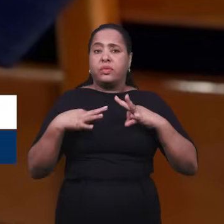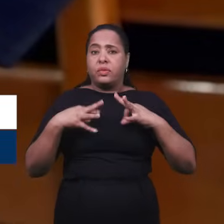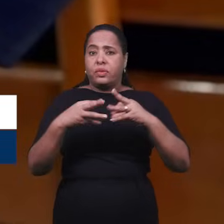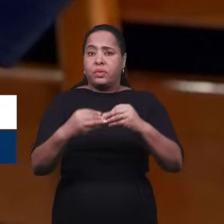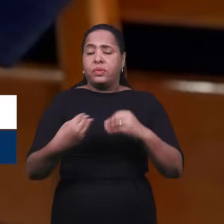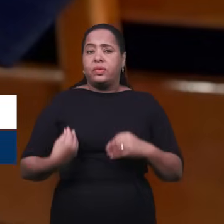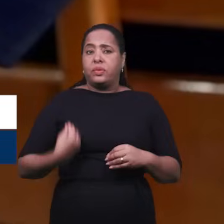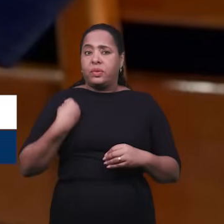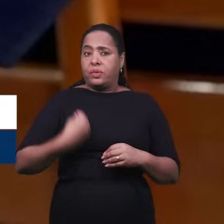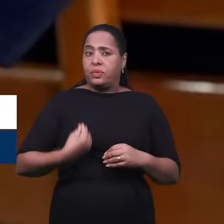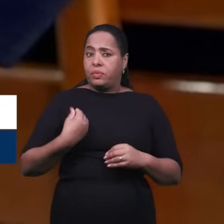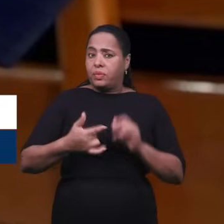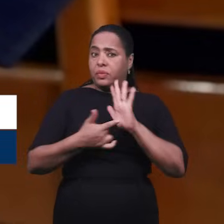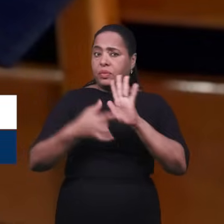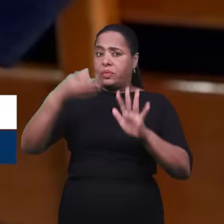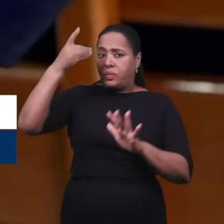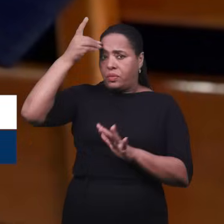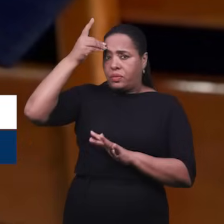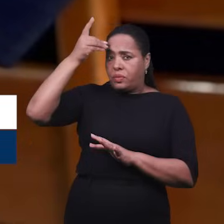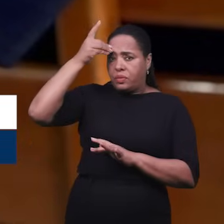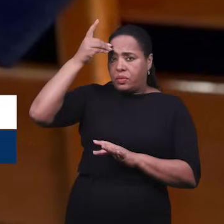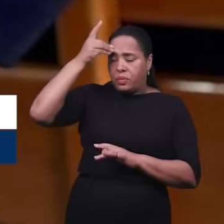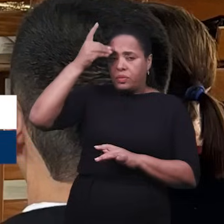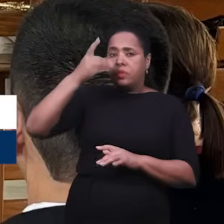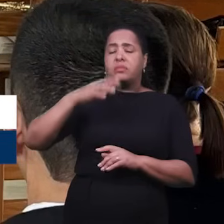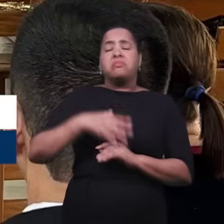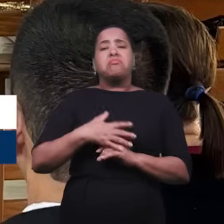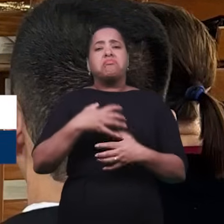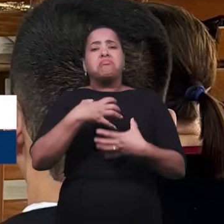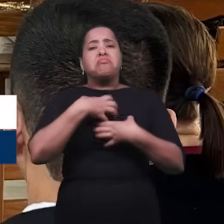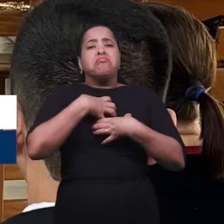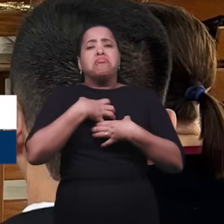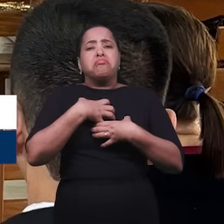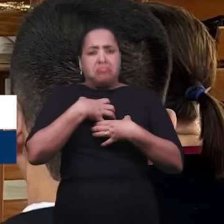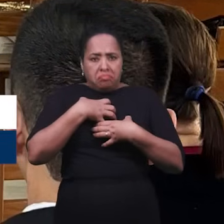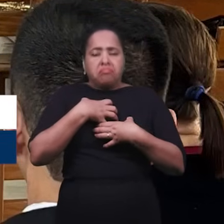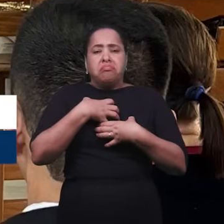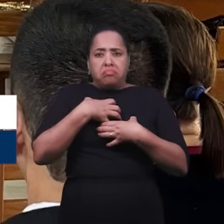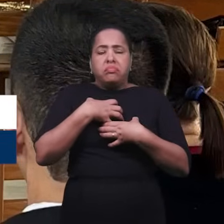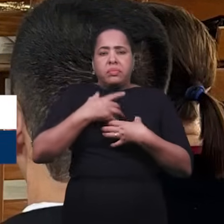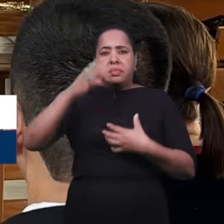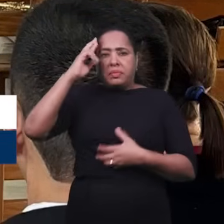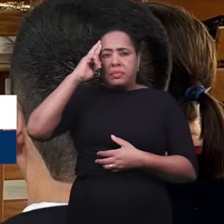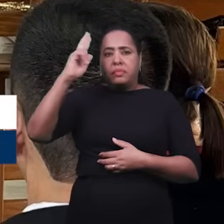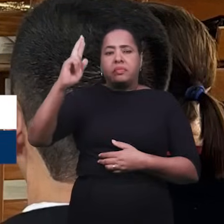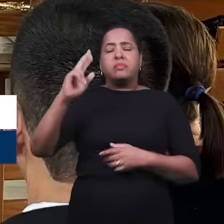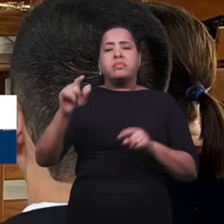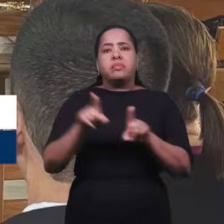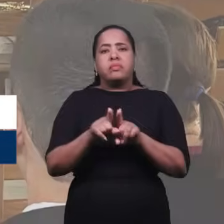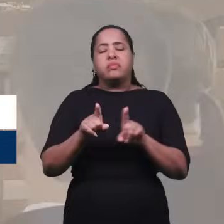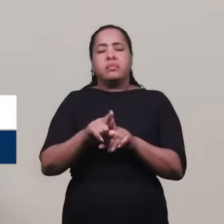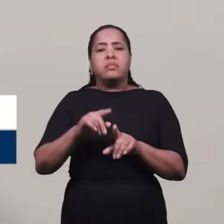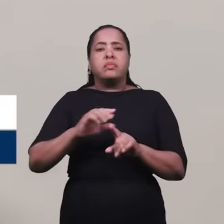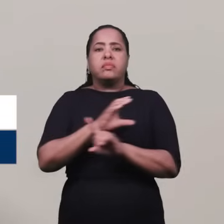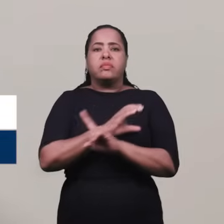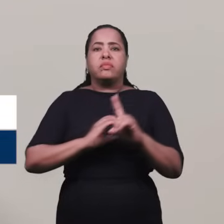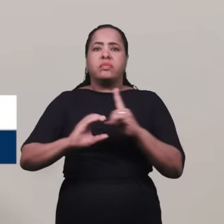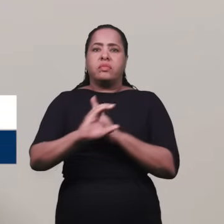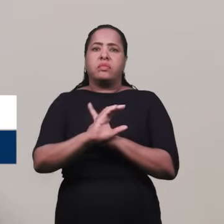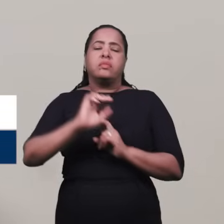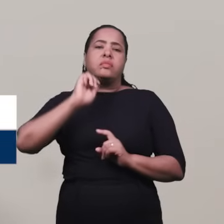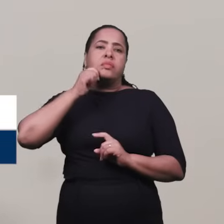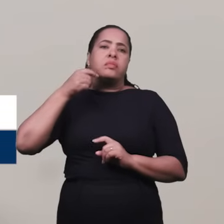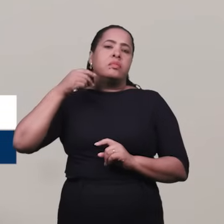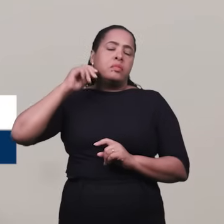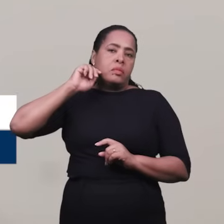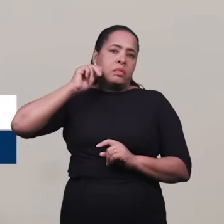para toda a igreja, através dos dons espirituais, os irmãos poderam se identificar com esses dons, e de mesmo modo tivemos também uma ceia